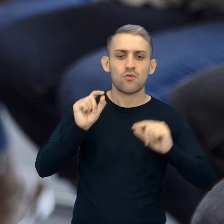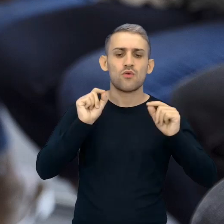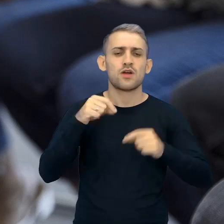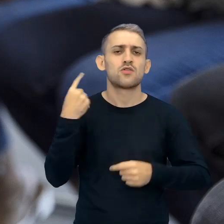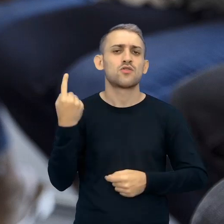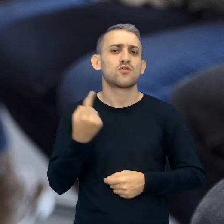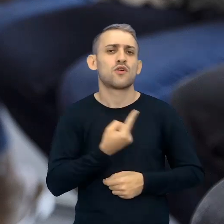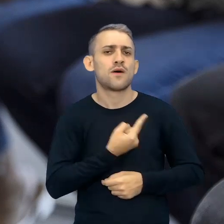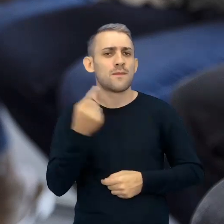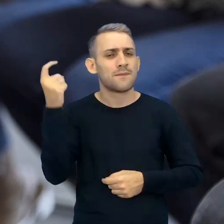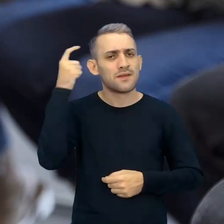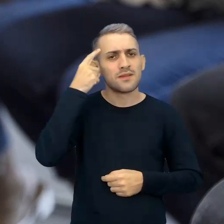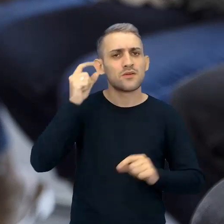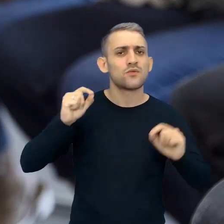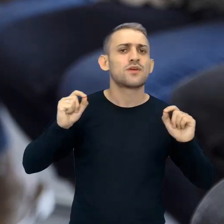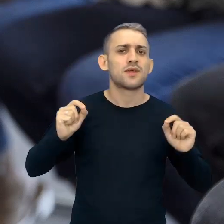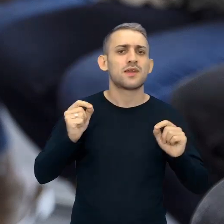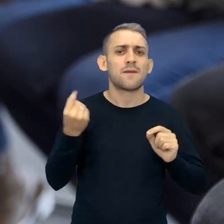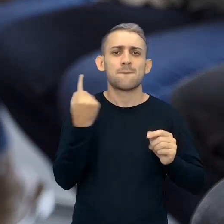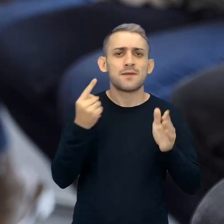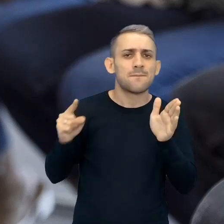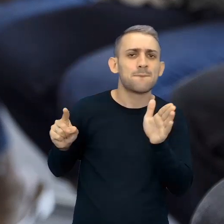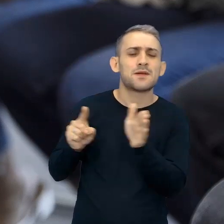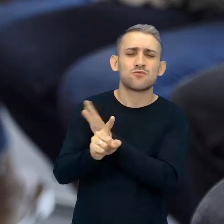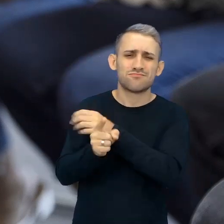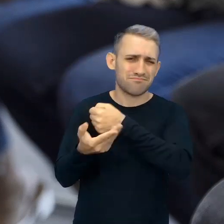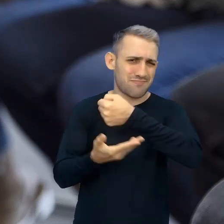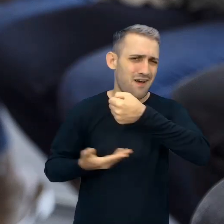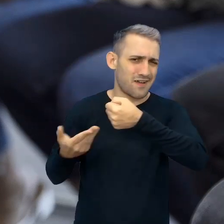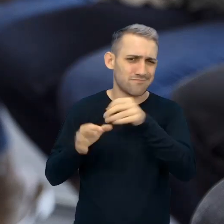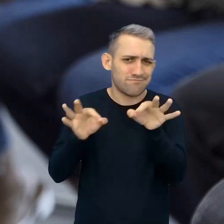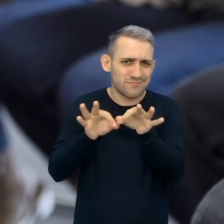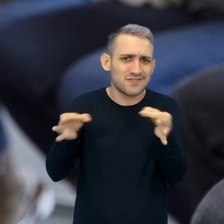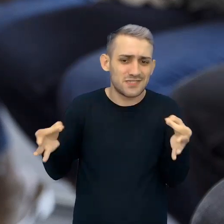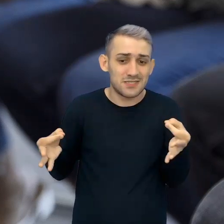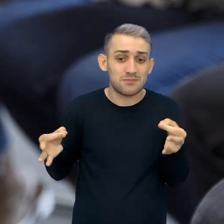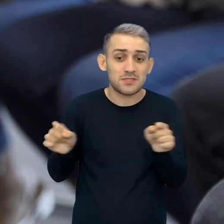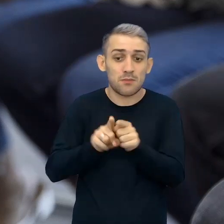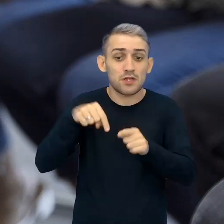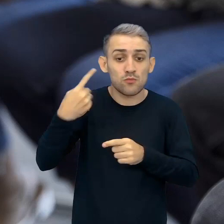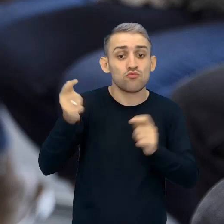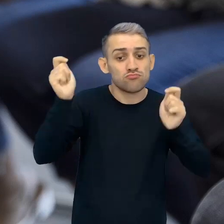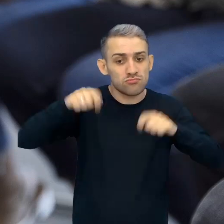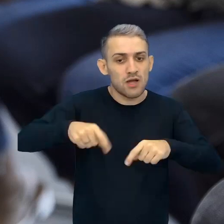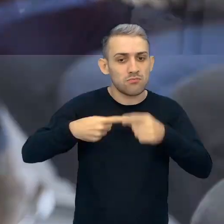vamos começar pensando no seguinte, a primeira pergunta é bem básica, e a partir daí a gente vai